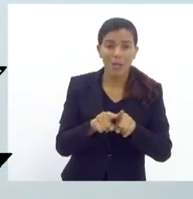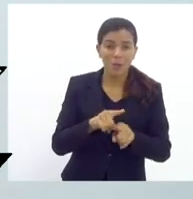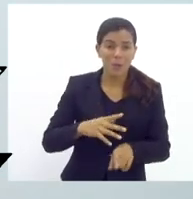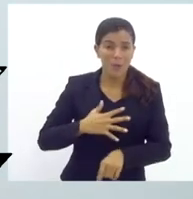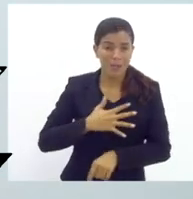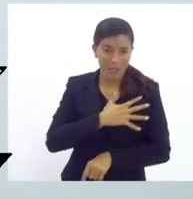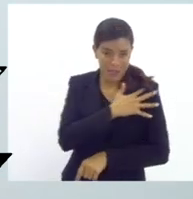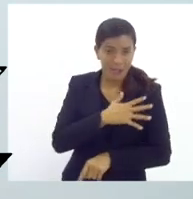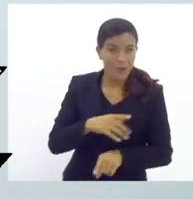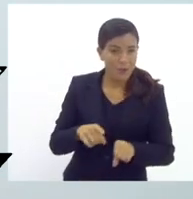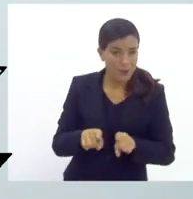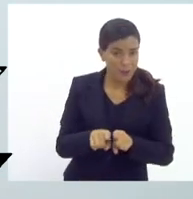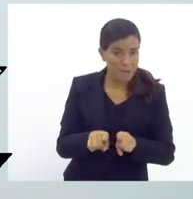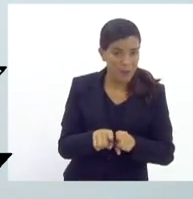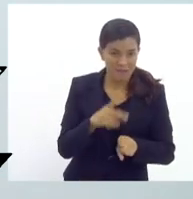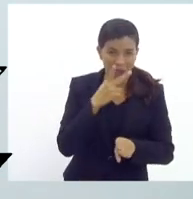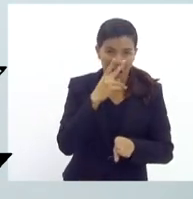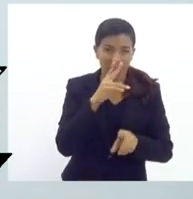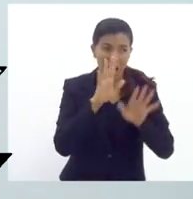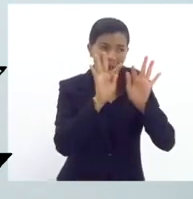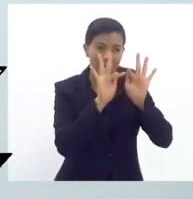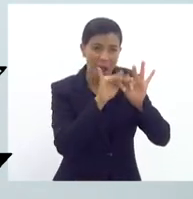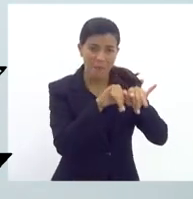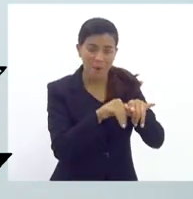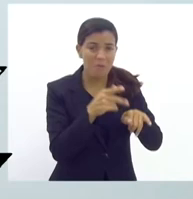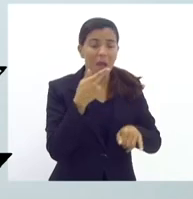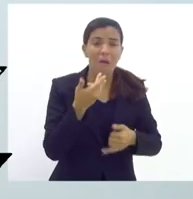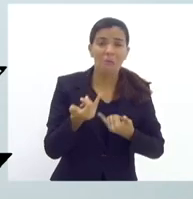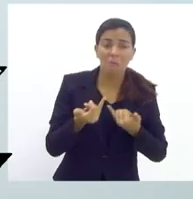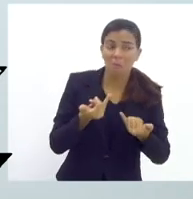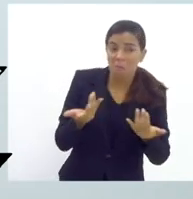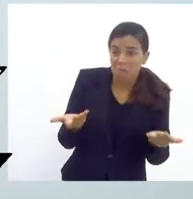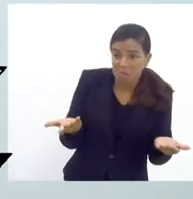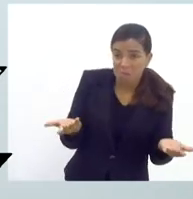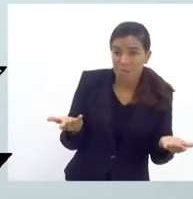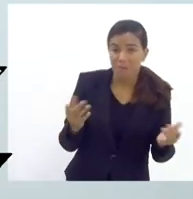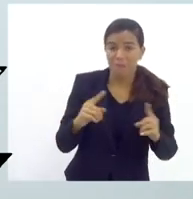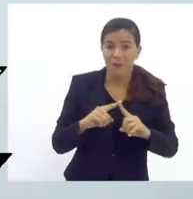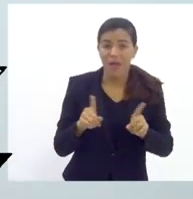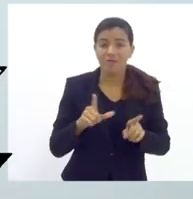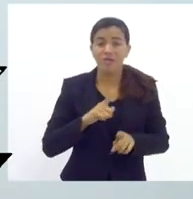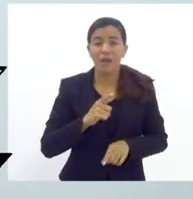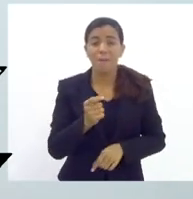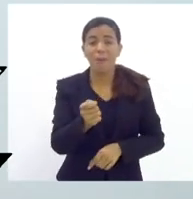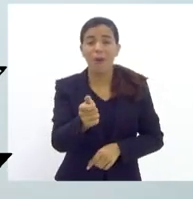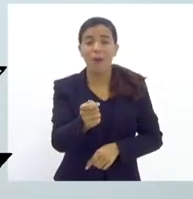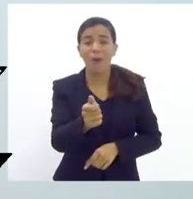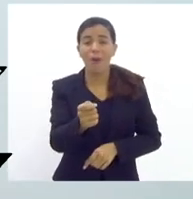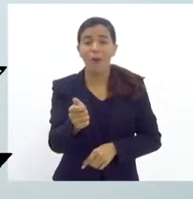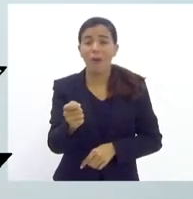uma ditadura que diz também que acabou né não teríamos aqui temos pouquíssimos